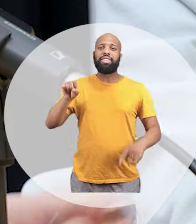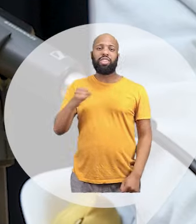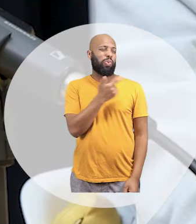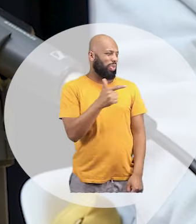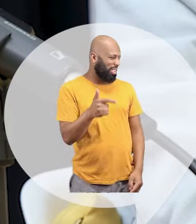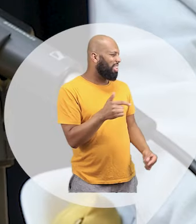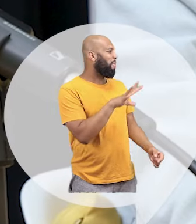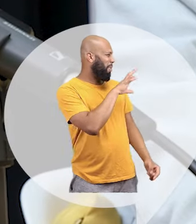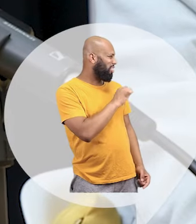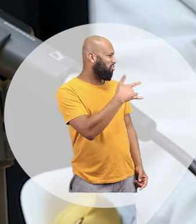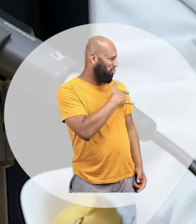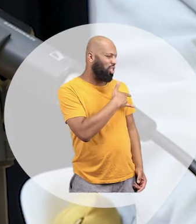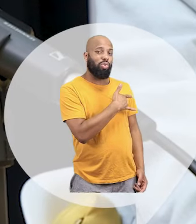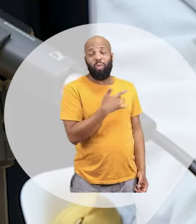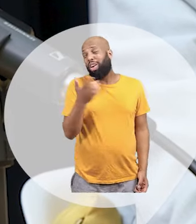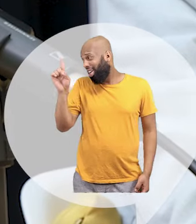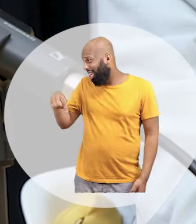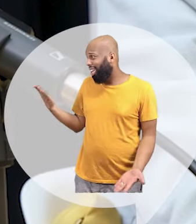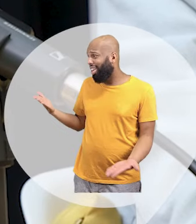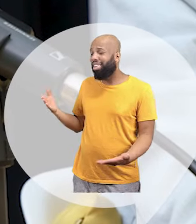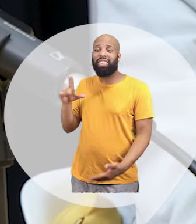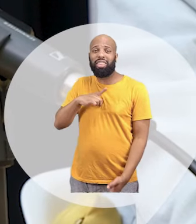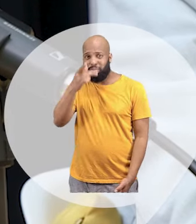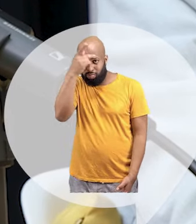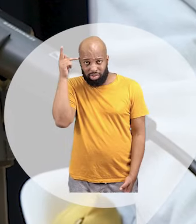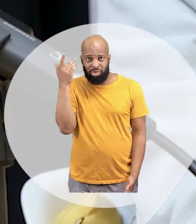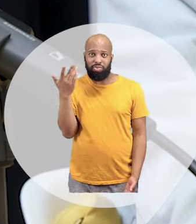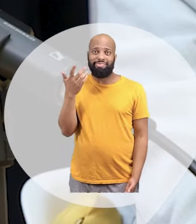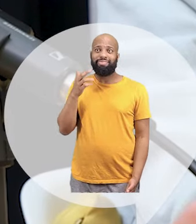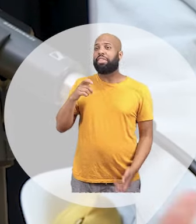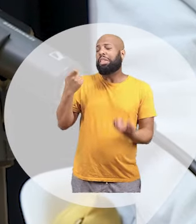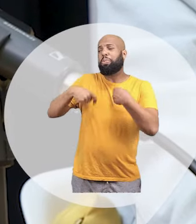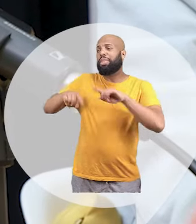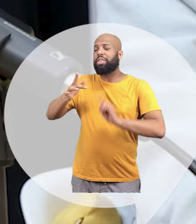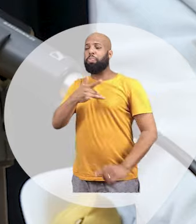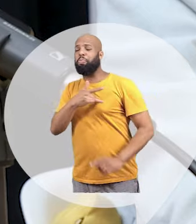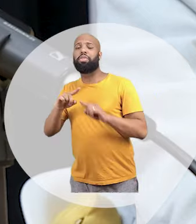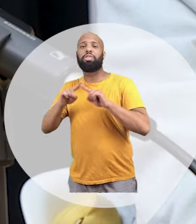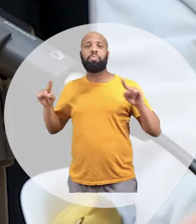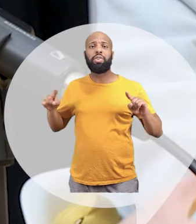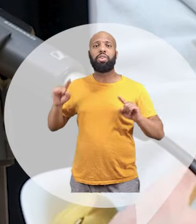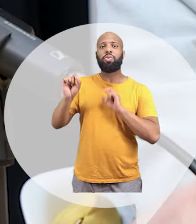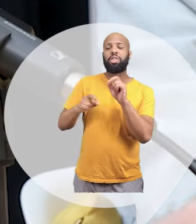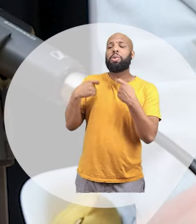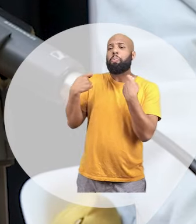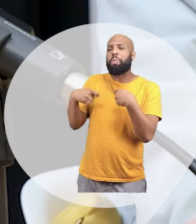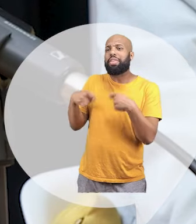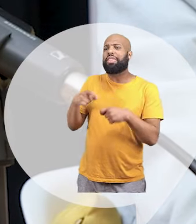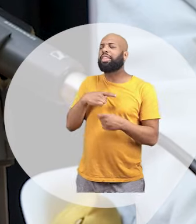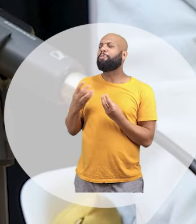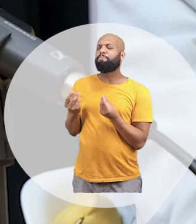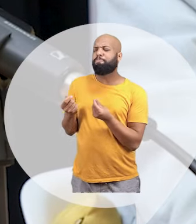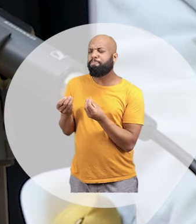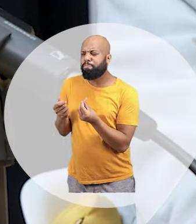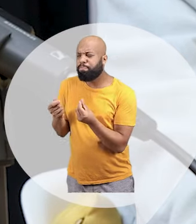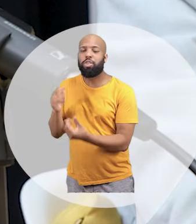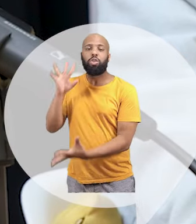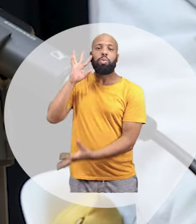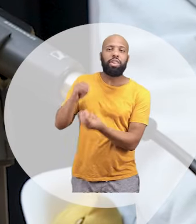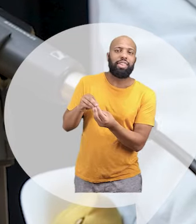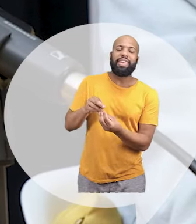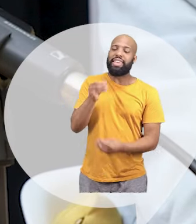você não tem um professor contato é tipo assim tem muitas pessoas que não me sinceramente tá apaixonada mas elas pensam ter o tato